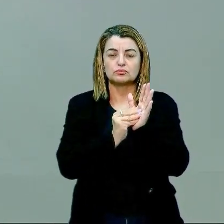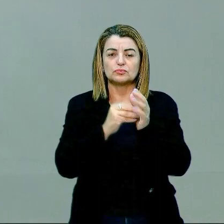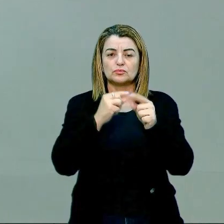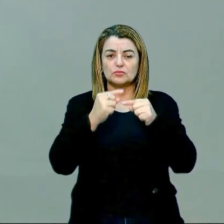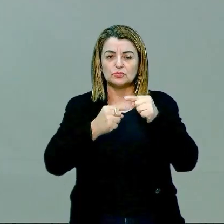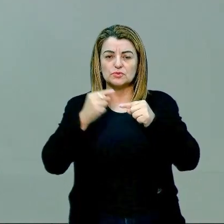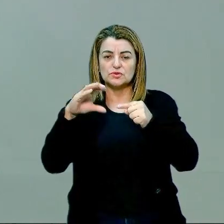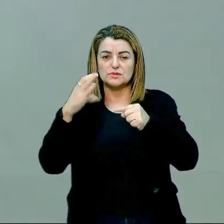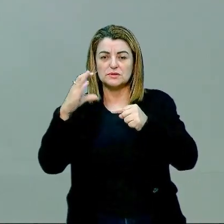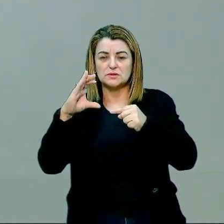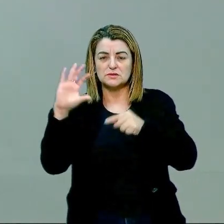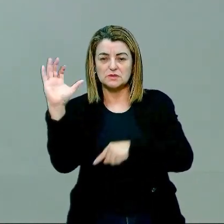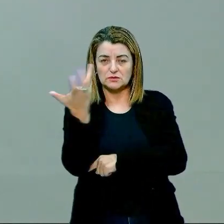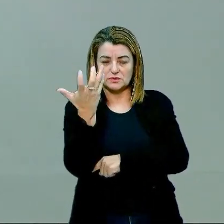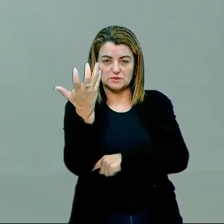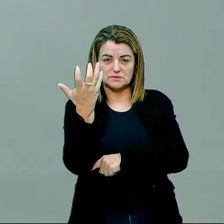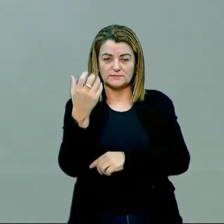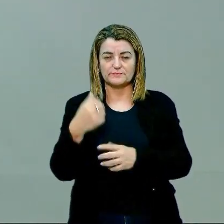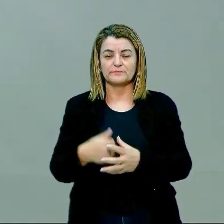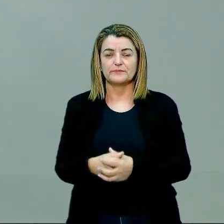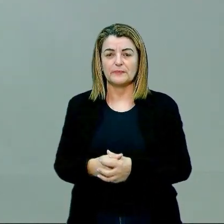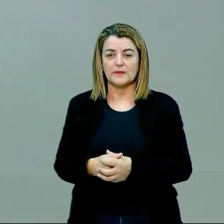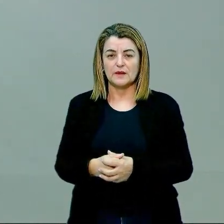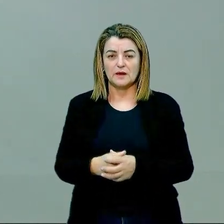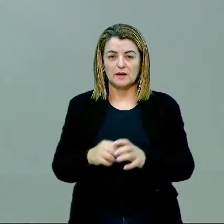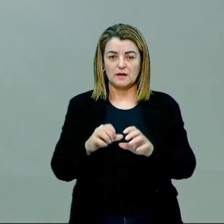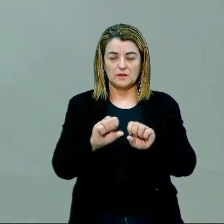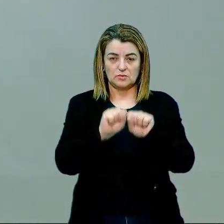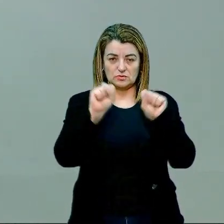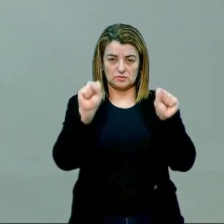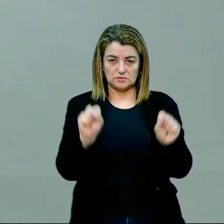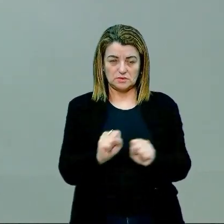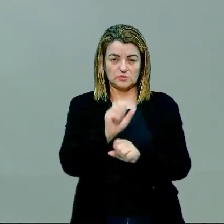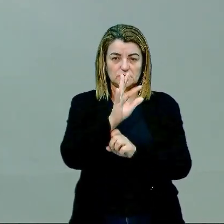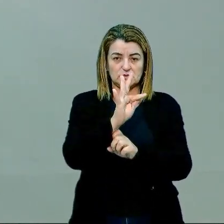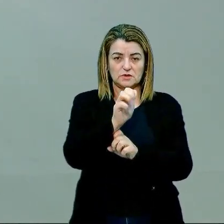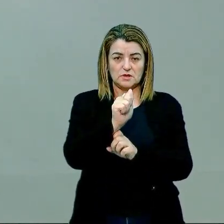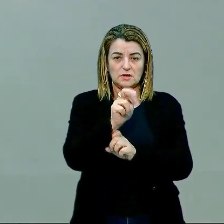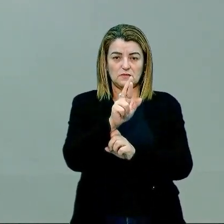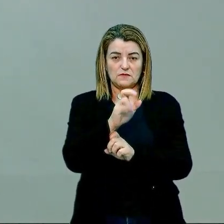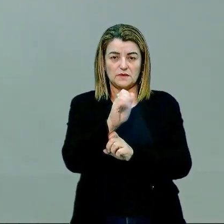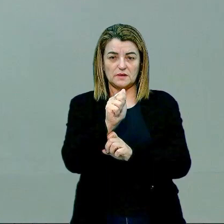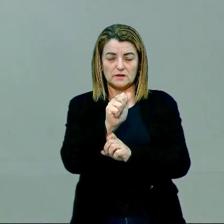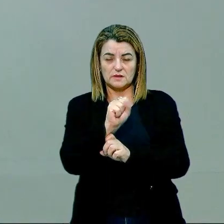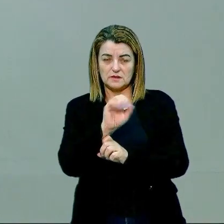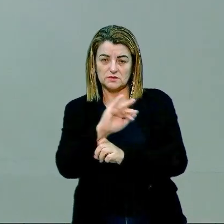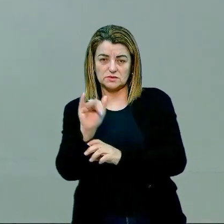têm de Ciências da Natureza, tá? Do Sistema Farias de Brito, que vocês receberam.